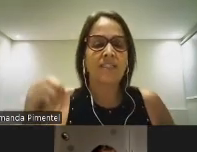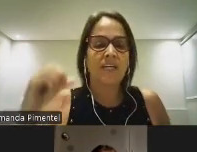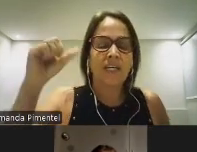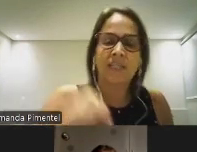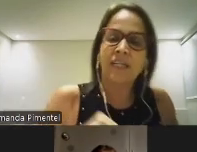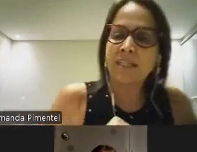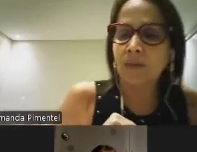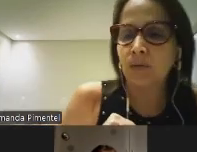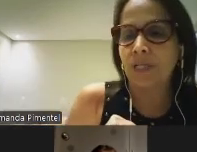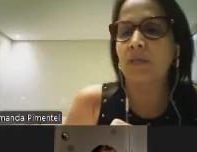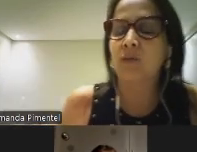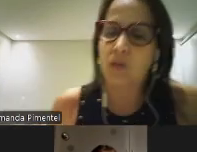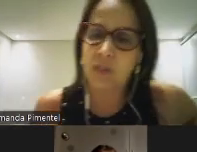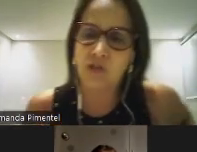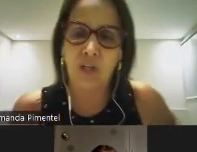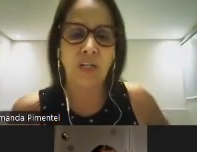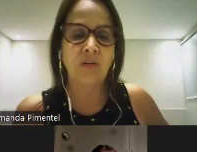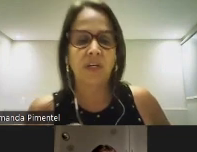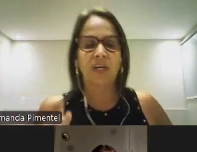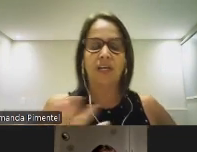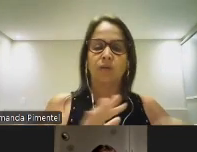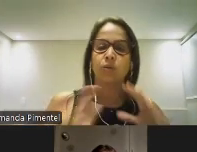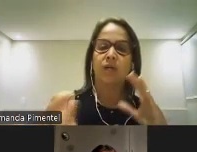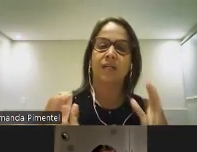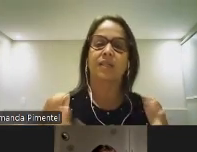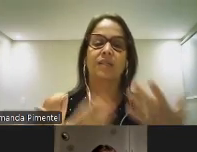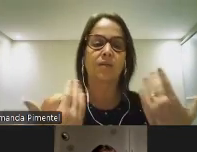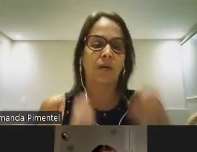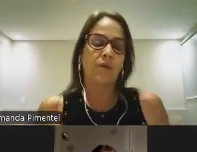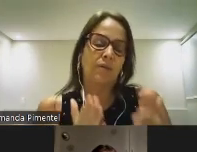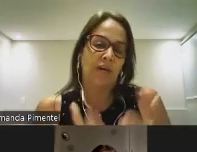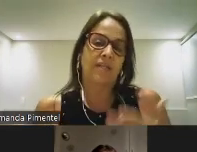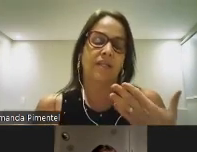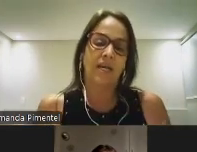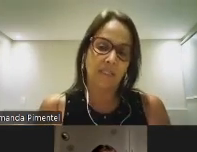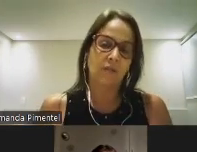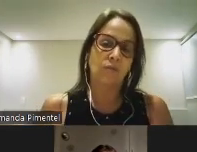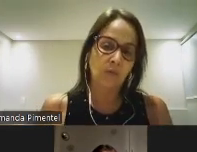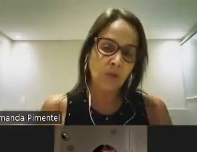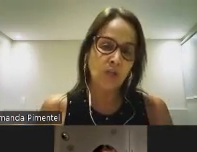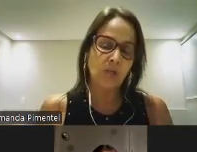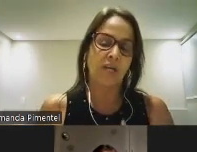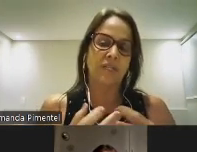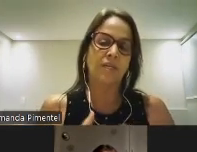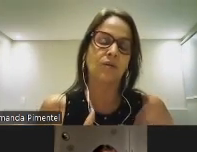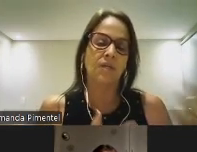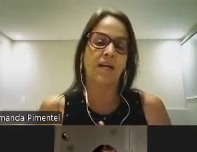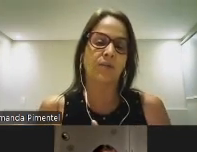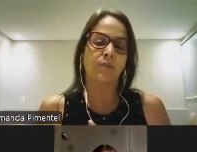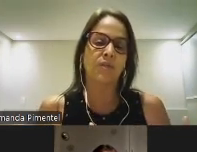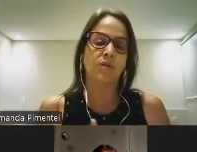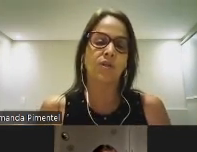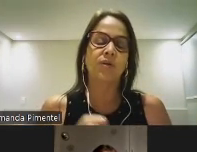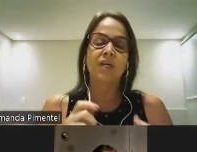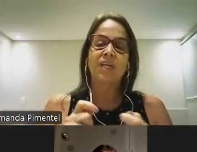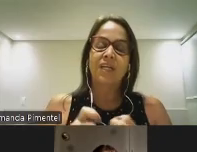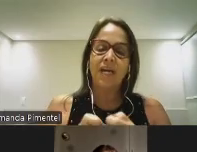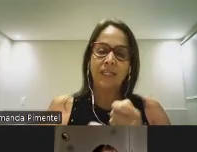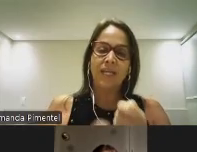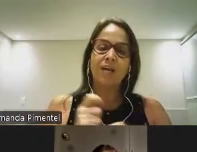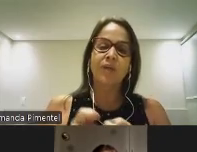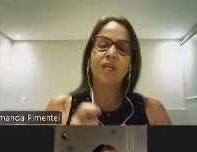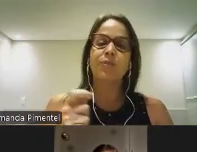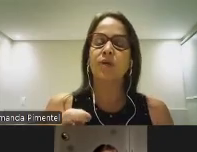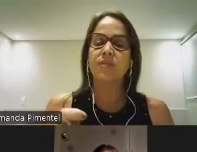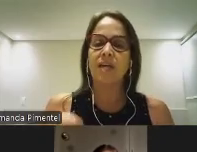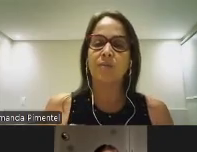termina essa queda da saturação de oxigênio, ela dura ali, em média, 10 segundos, né, para ser considerado um episódio, e